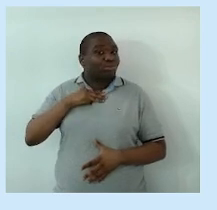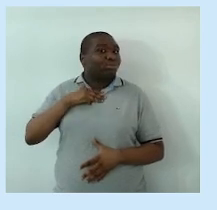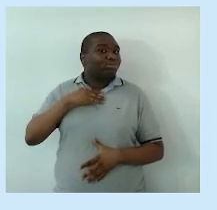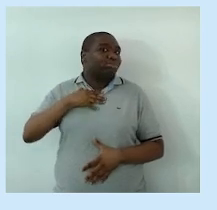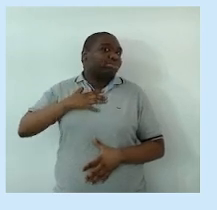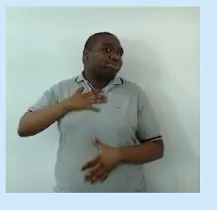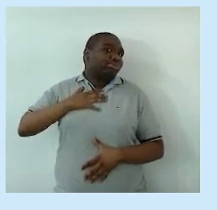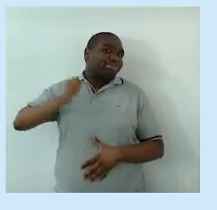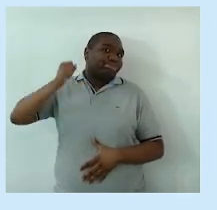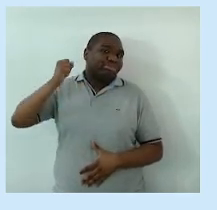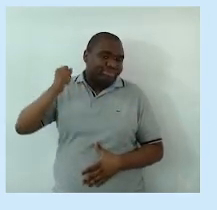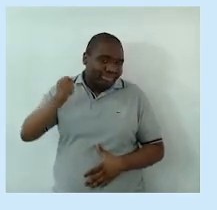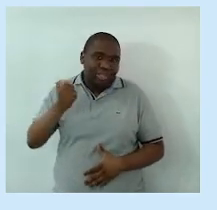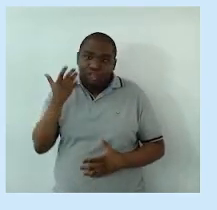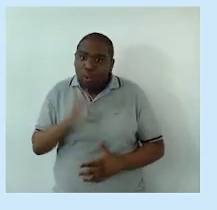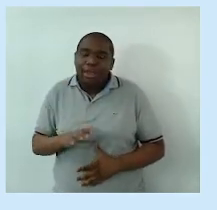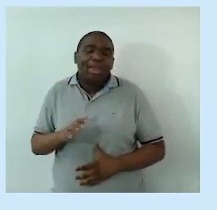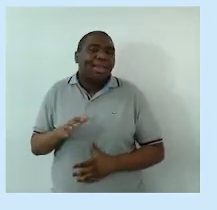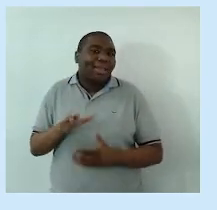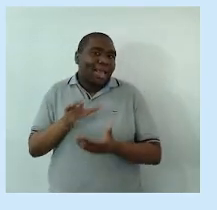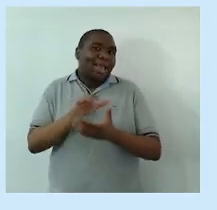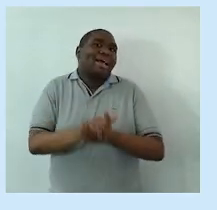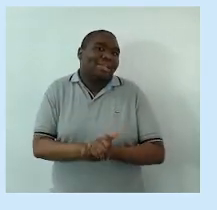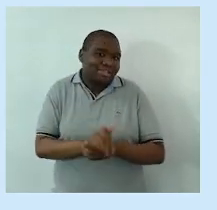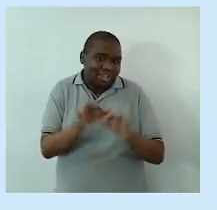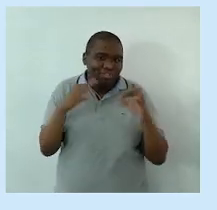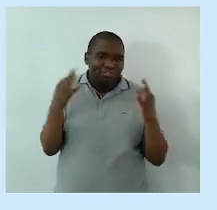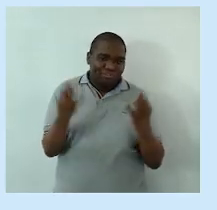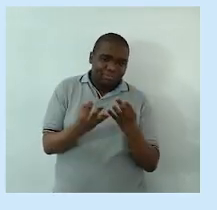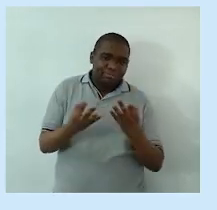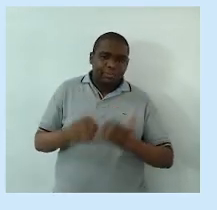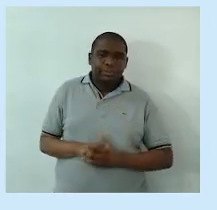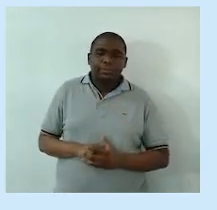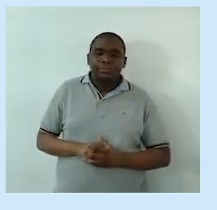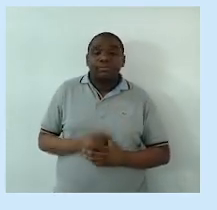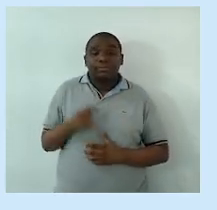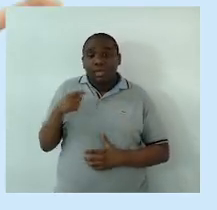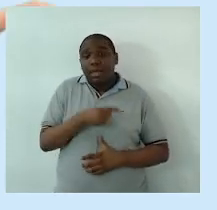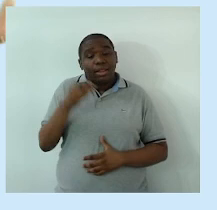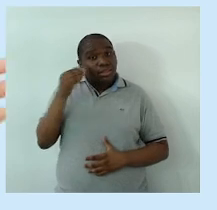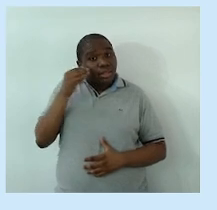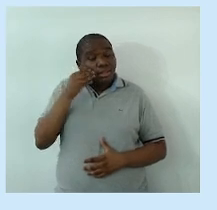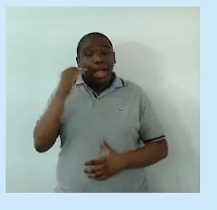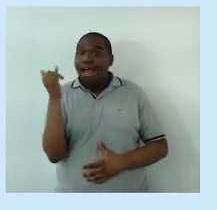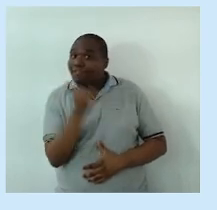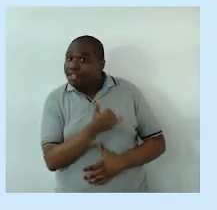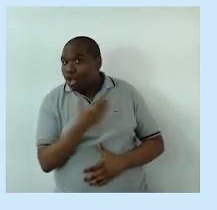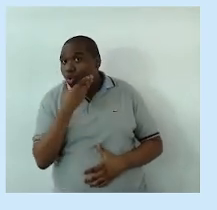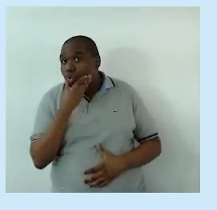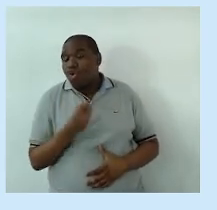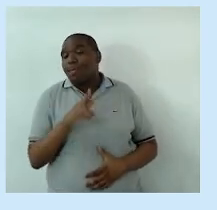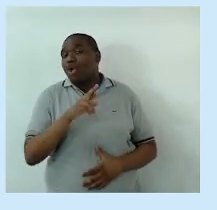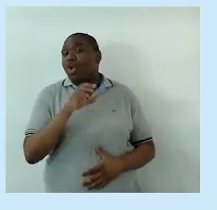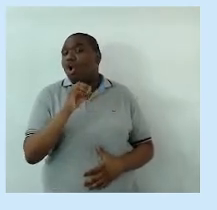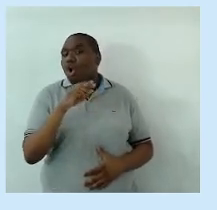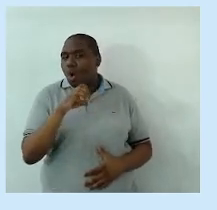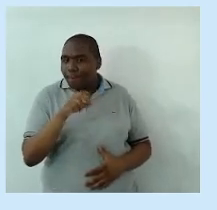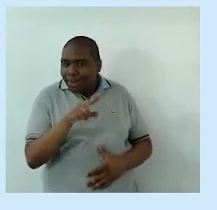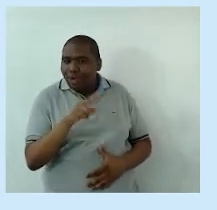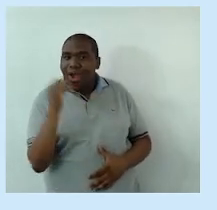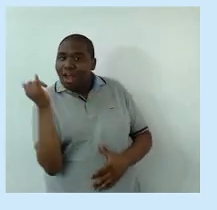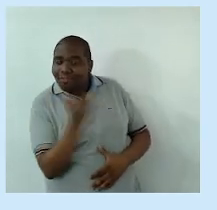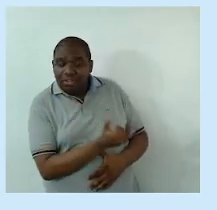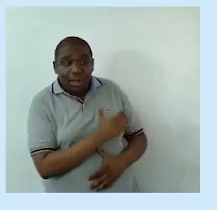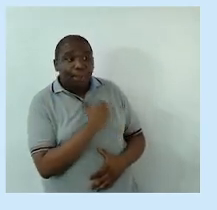morre para não casar com o que a família quer, né? E tenta avisar Romeu que a morte